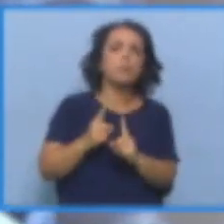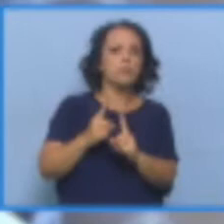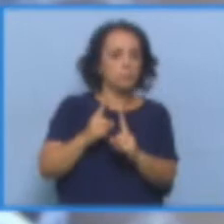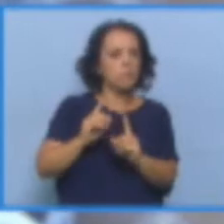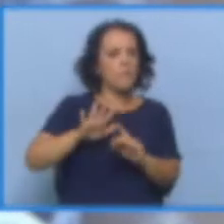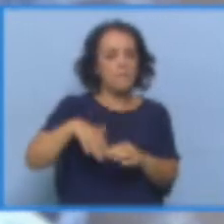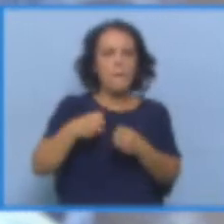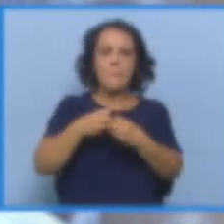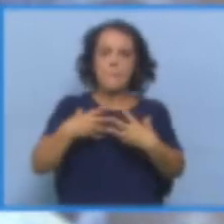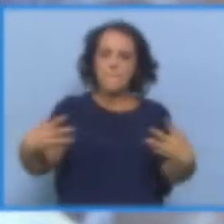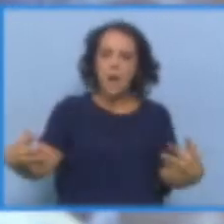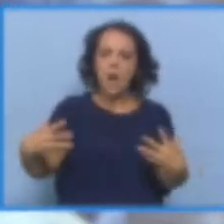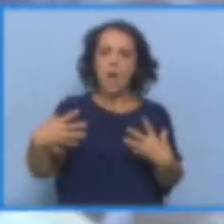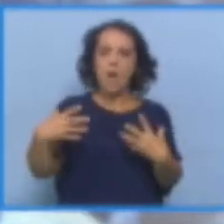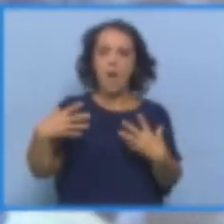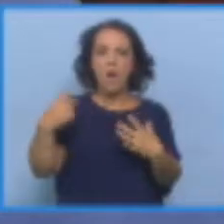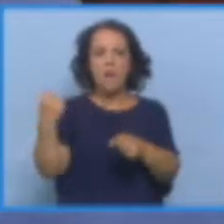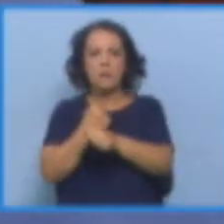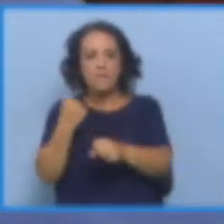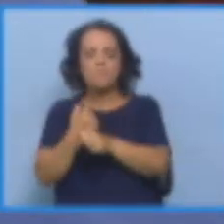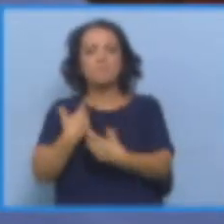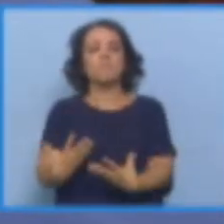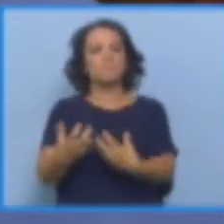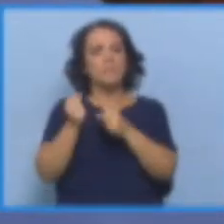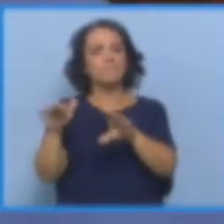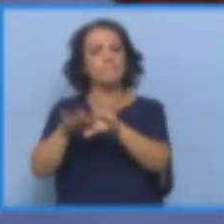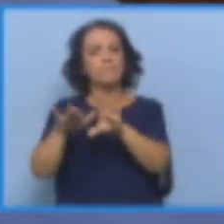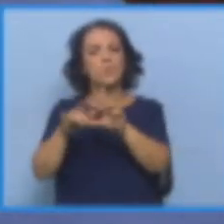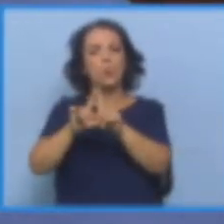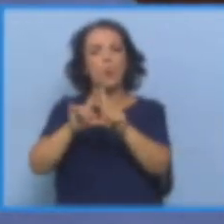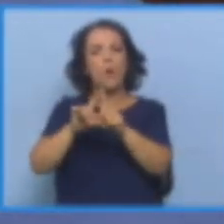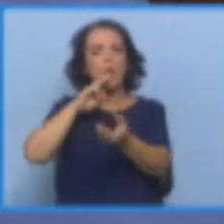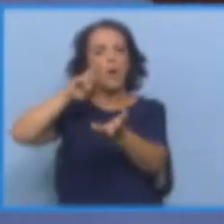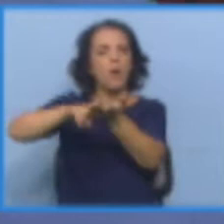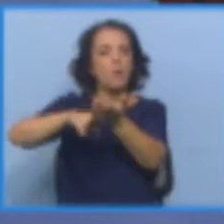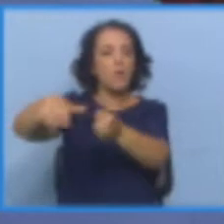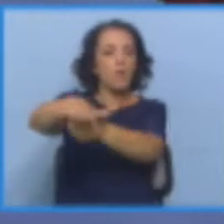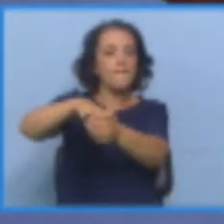iniciativas que os projetam para realidades de vida muito diferentes, não é? Mas